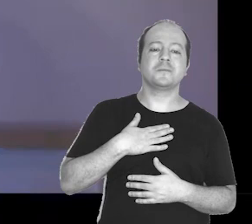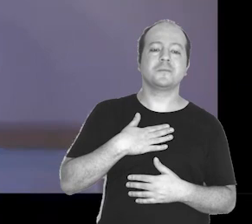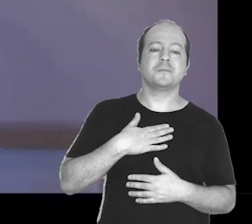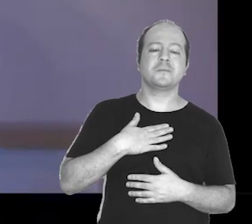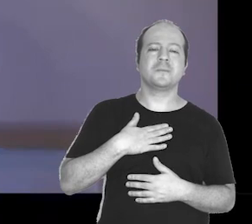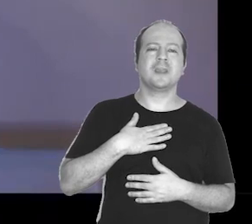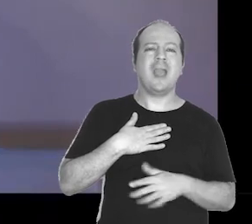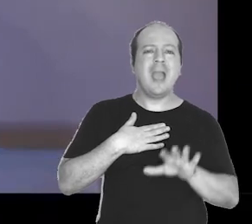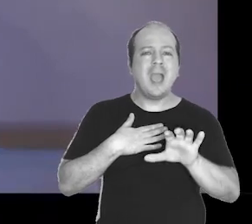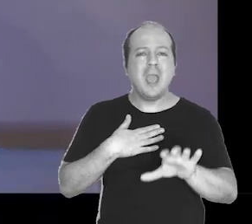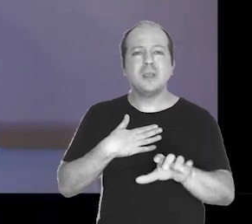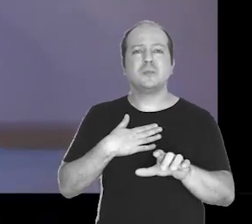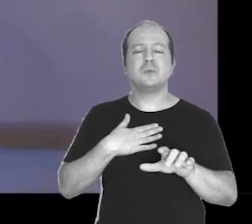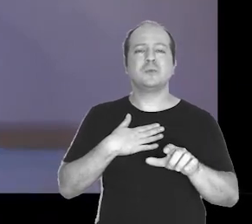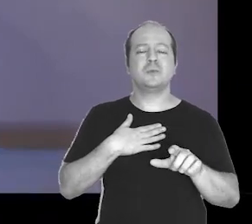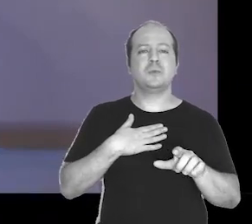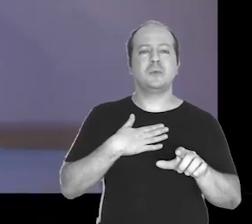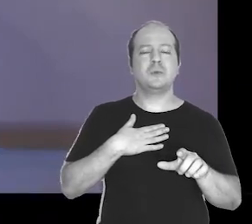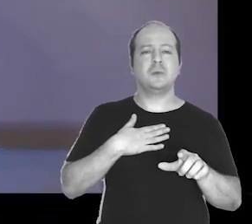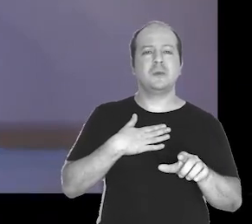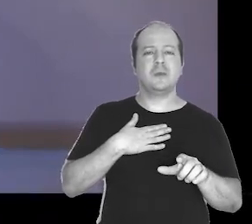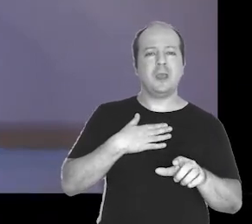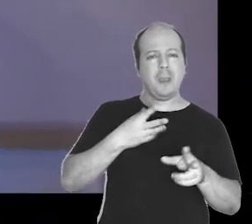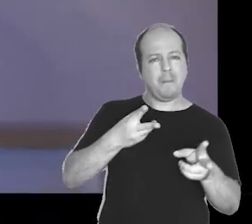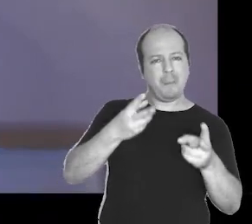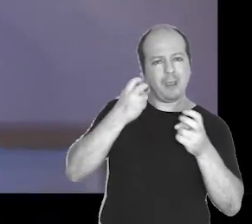Para isso, me vali de você.